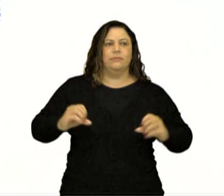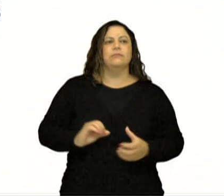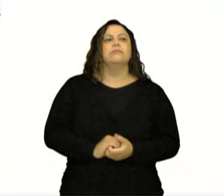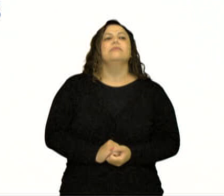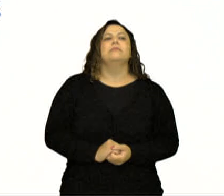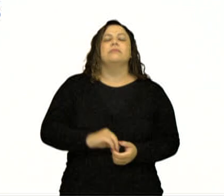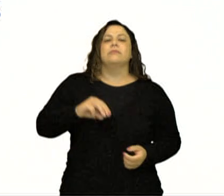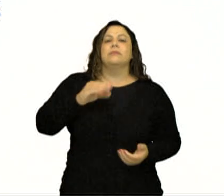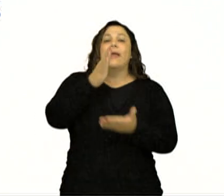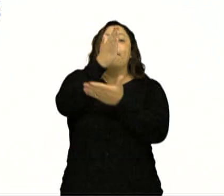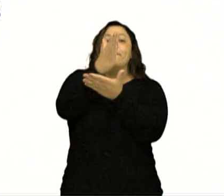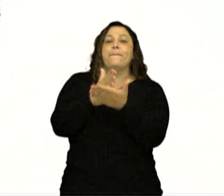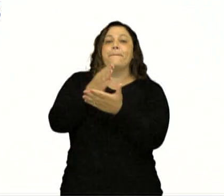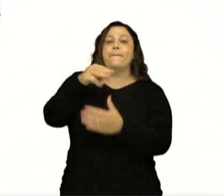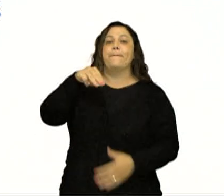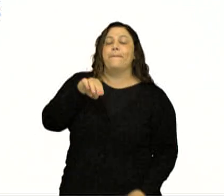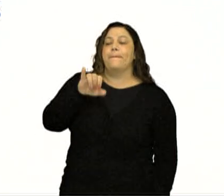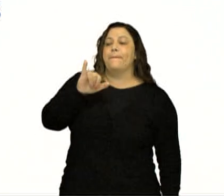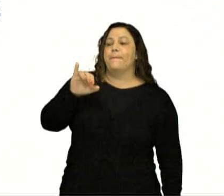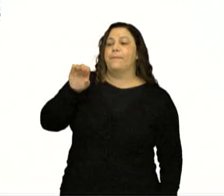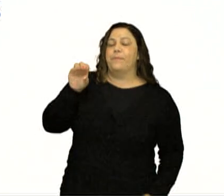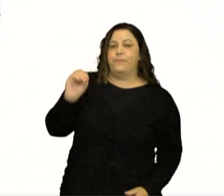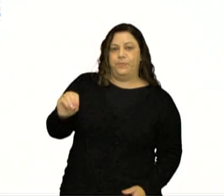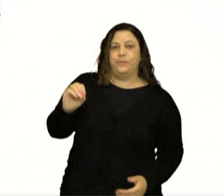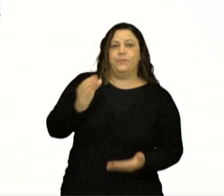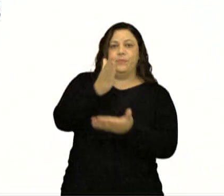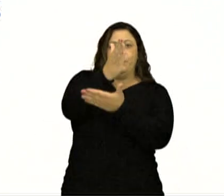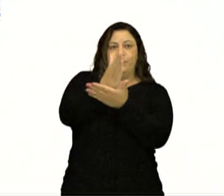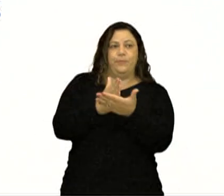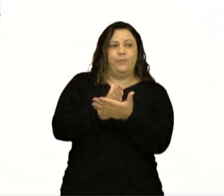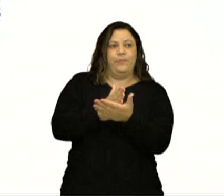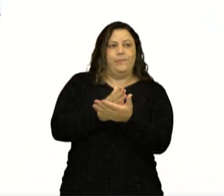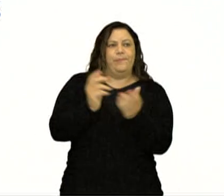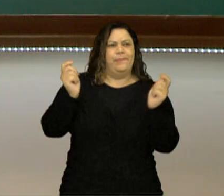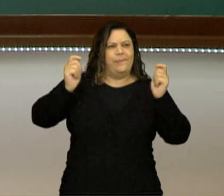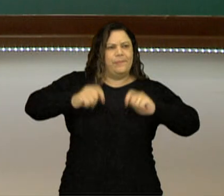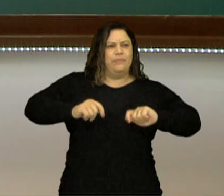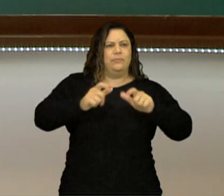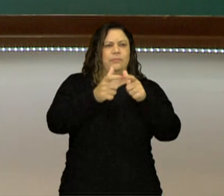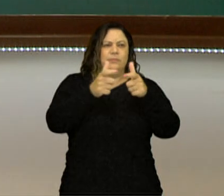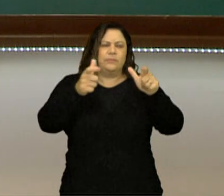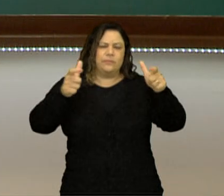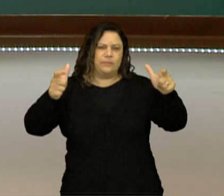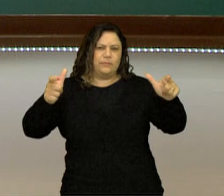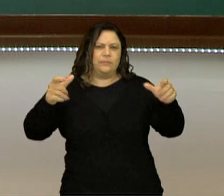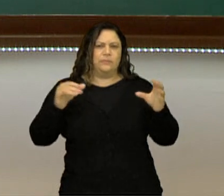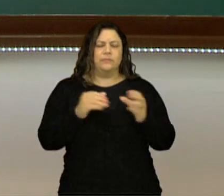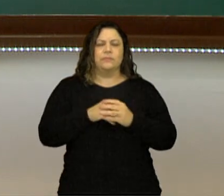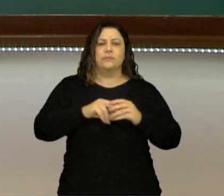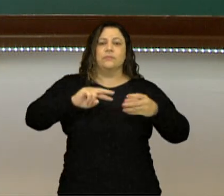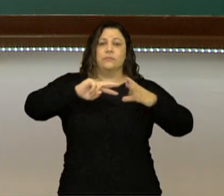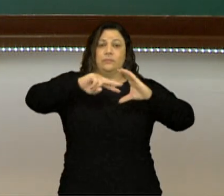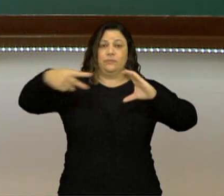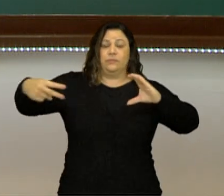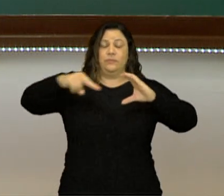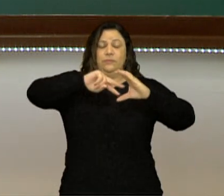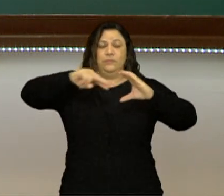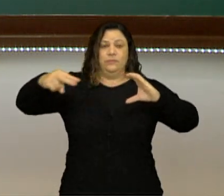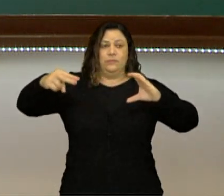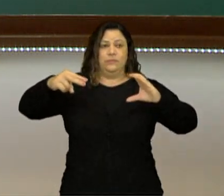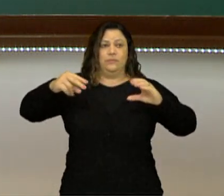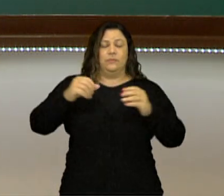palavra meio, onde acontece o maior grau de espiralização dos cromossomos e eles se reúnem na